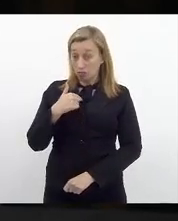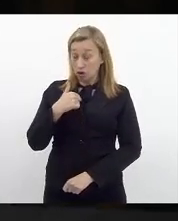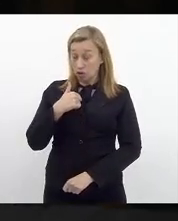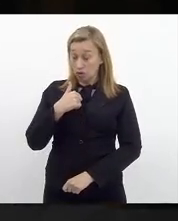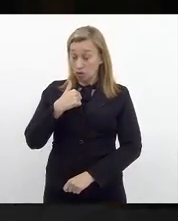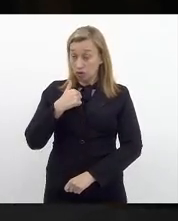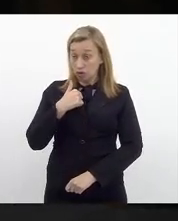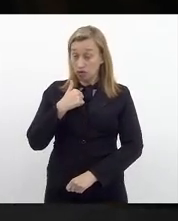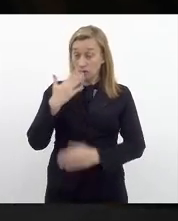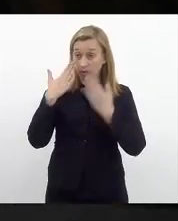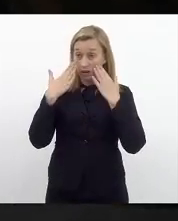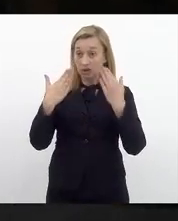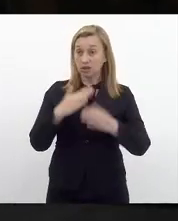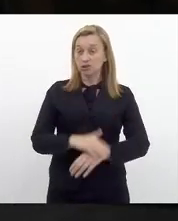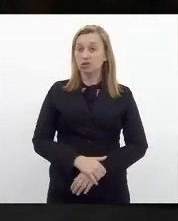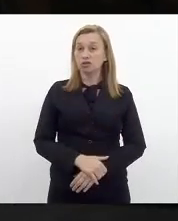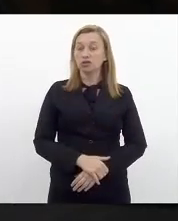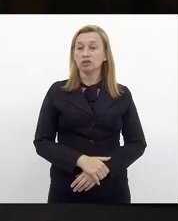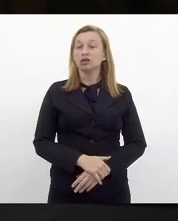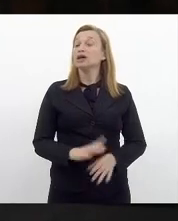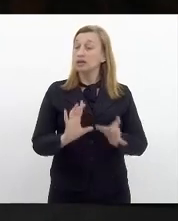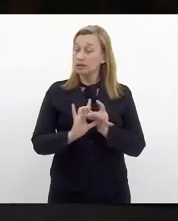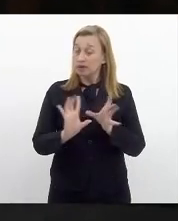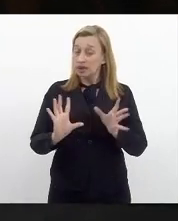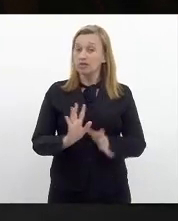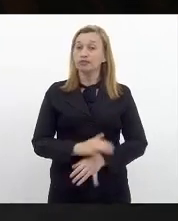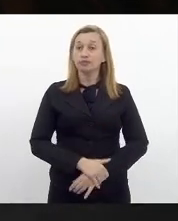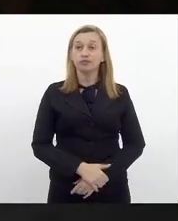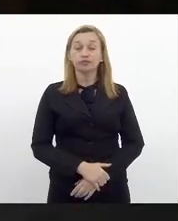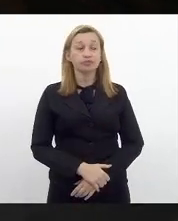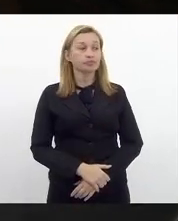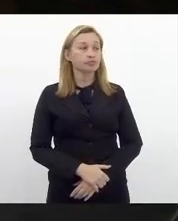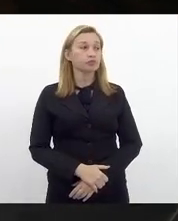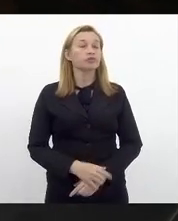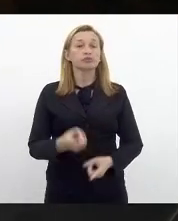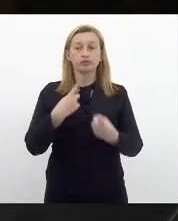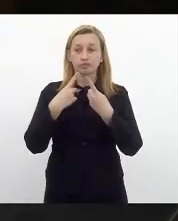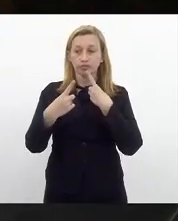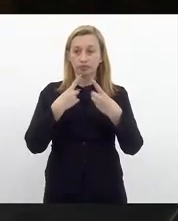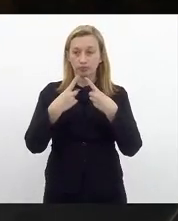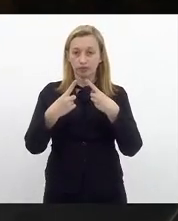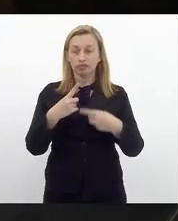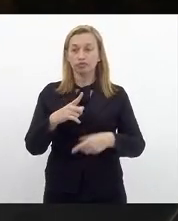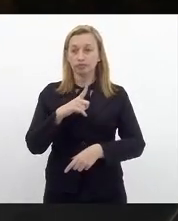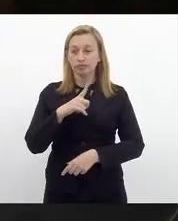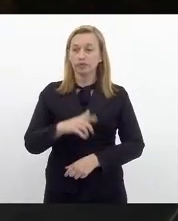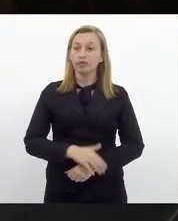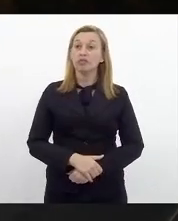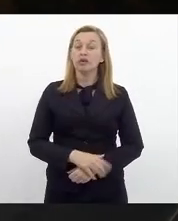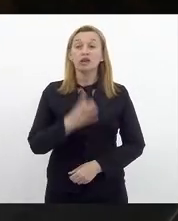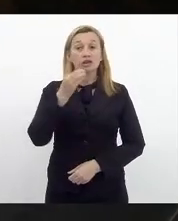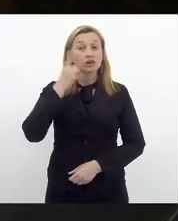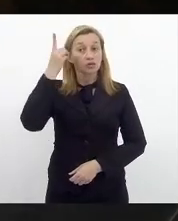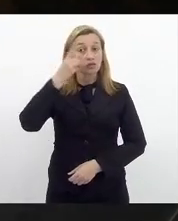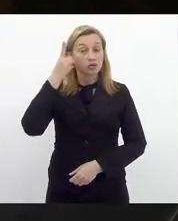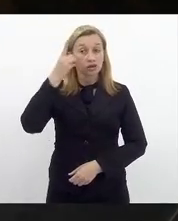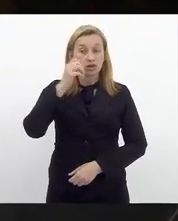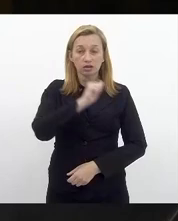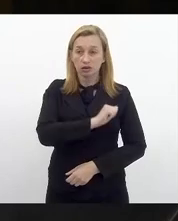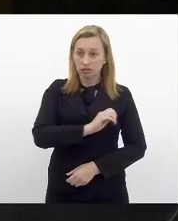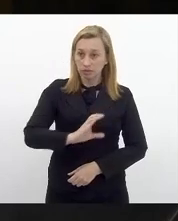redigir e fui eu que apresentei era meramente um trouxe nativo vai trazer o debate Pois é por causa dessas